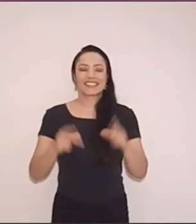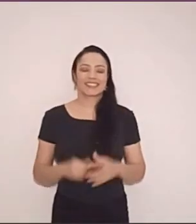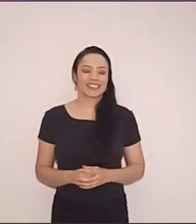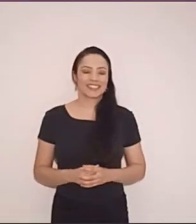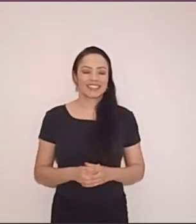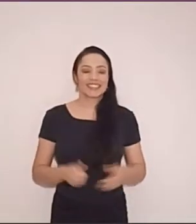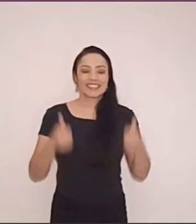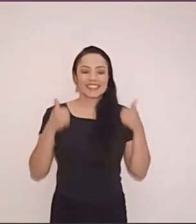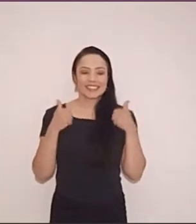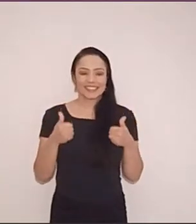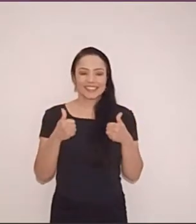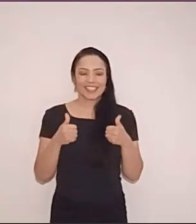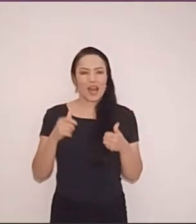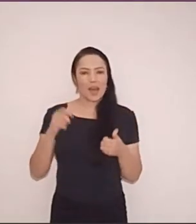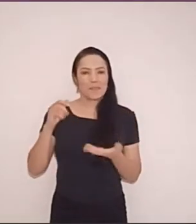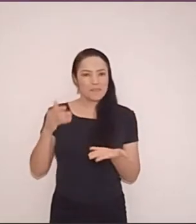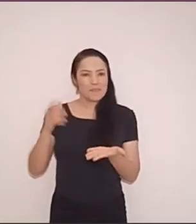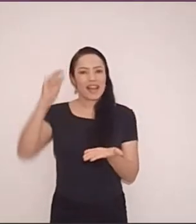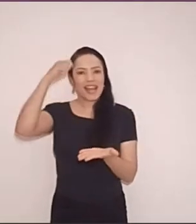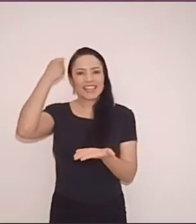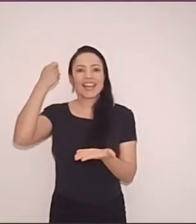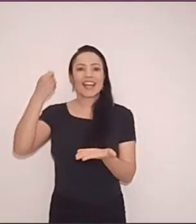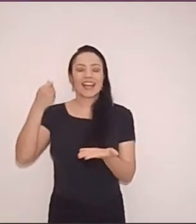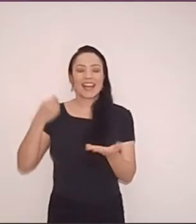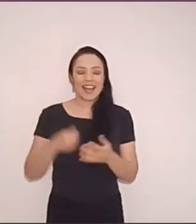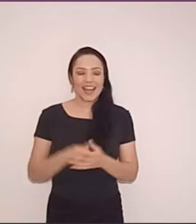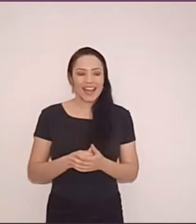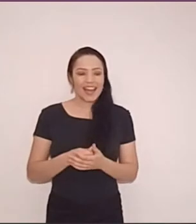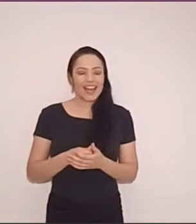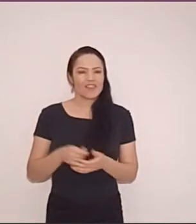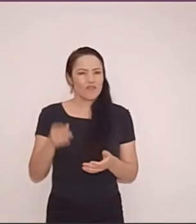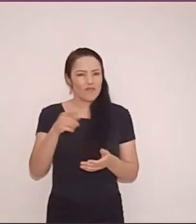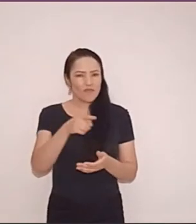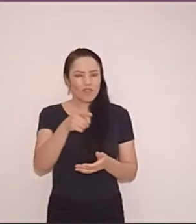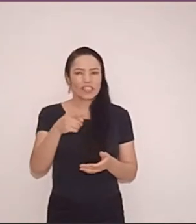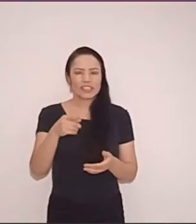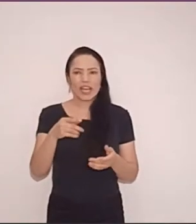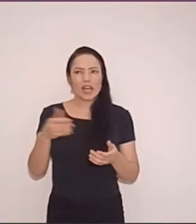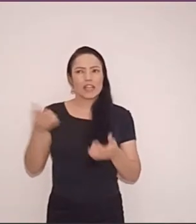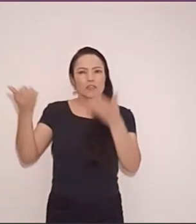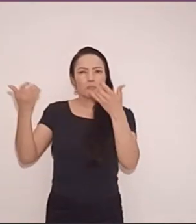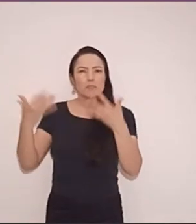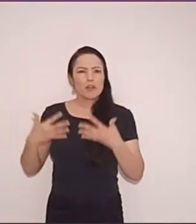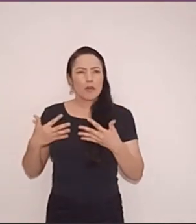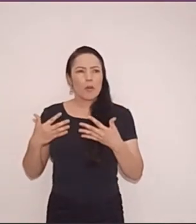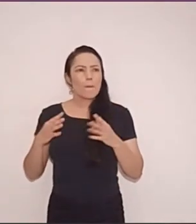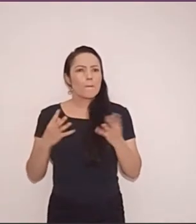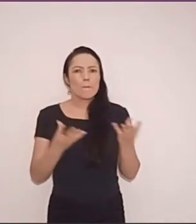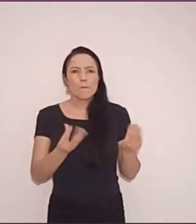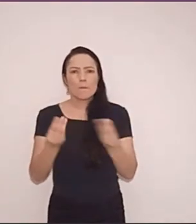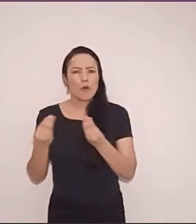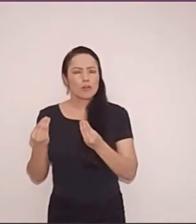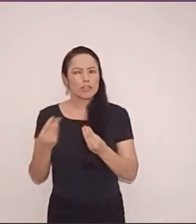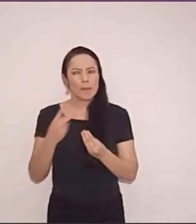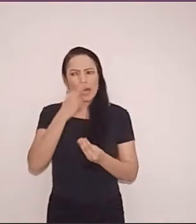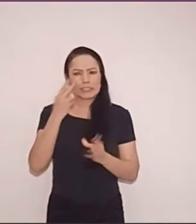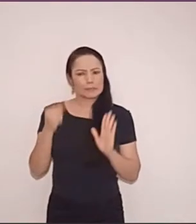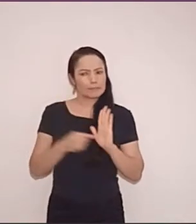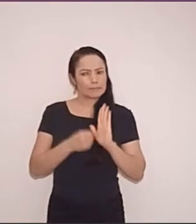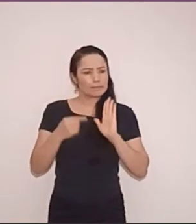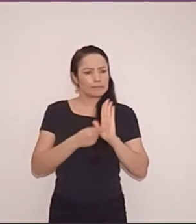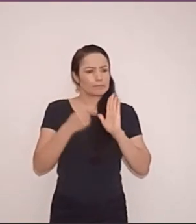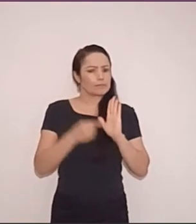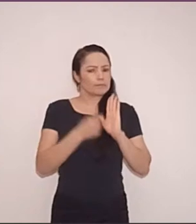maravilha prepara você traz muitas provocações assim né Quê que cabe reflexões